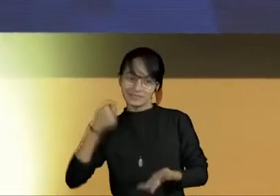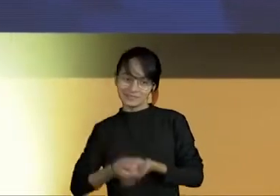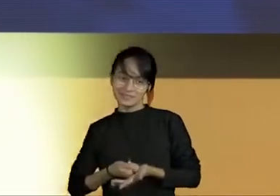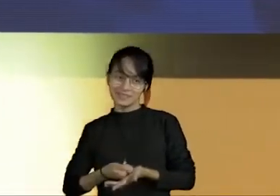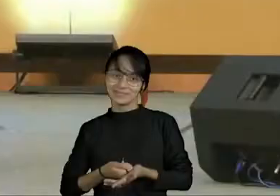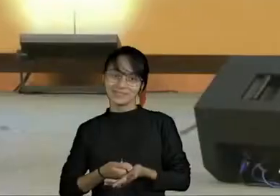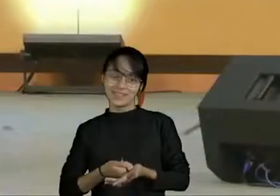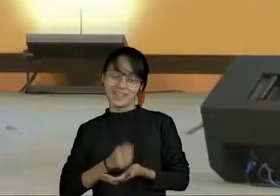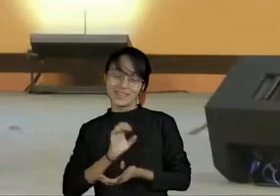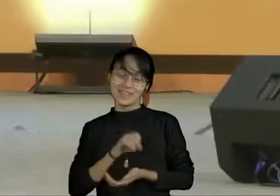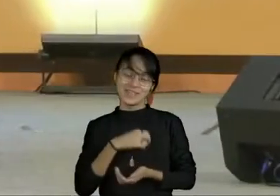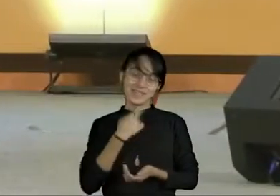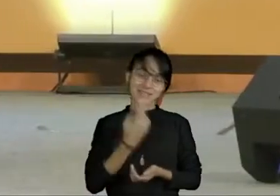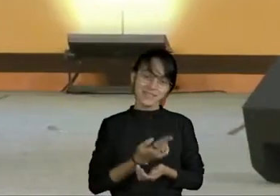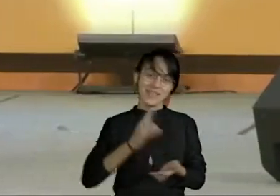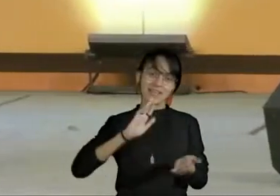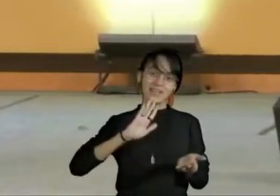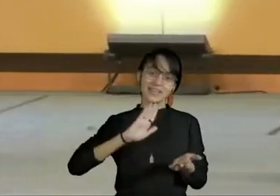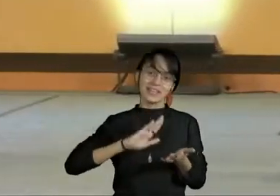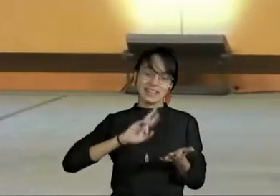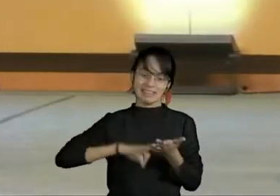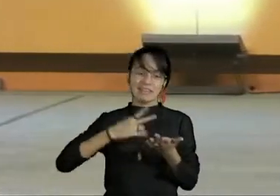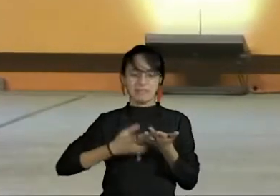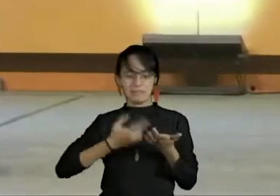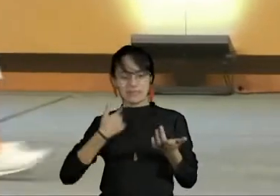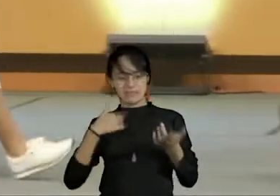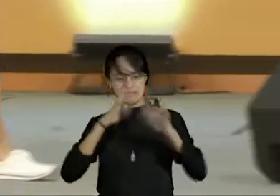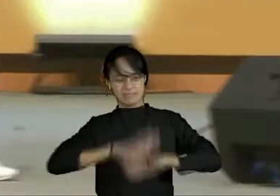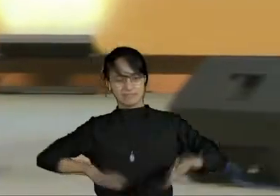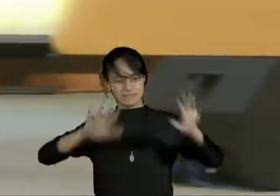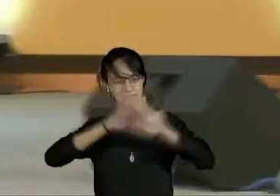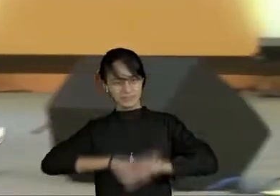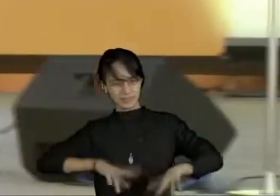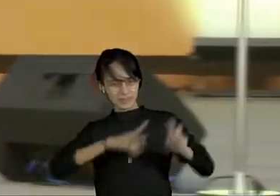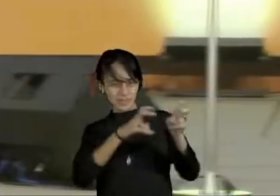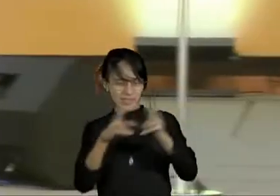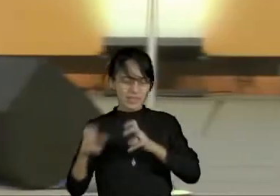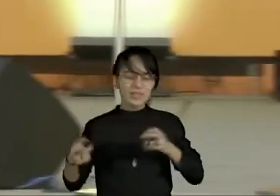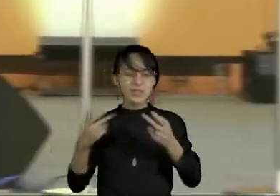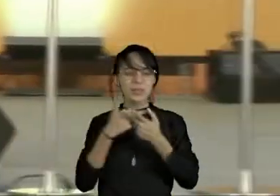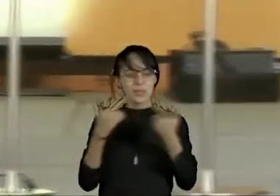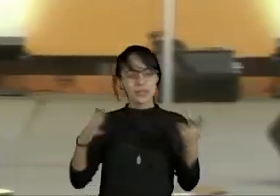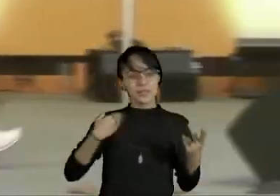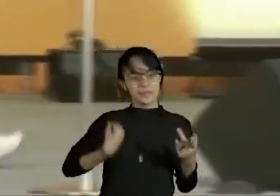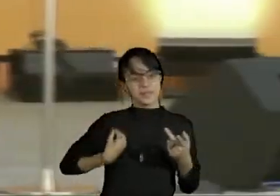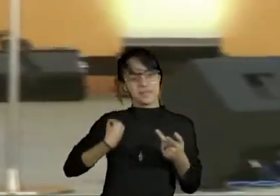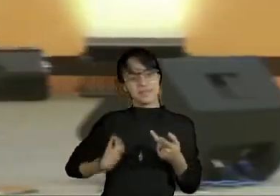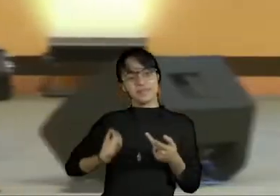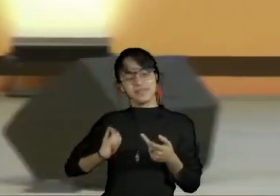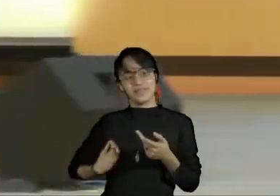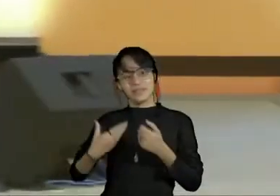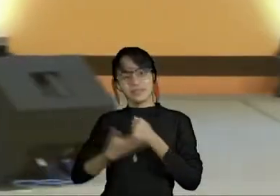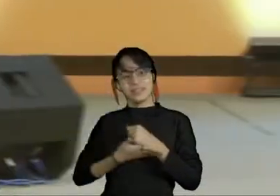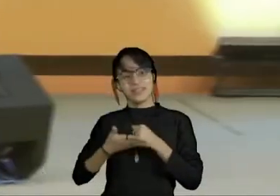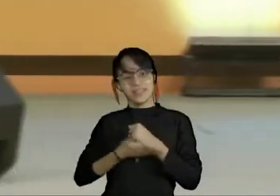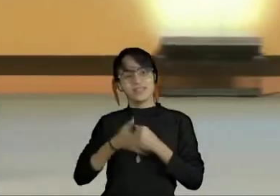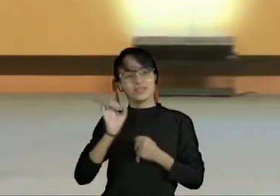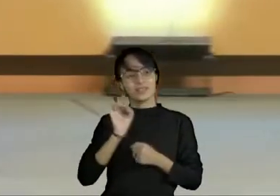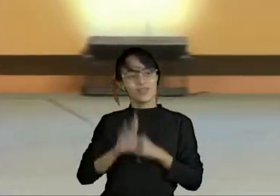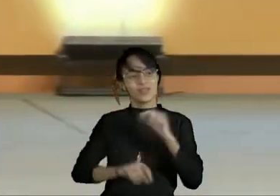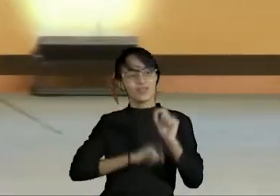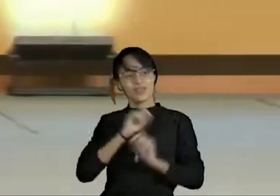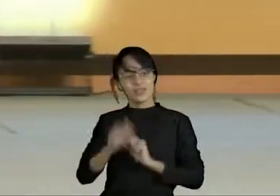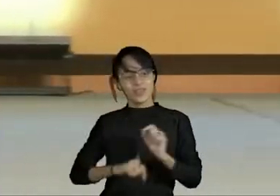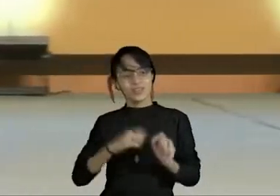se eu interpreto as circunstâncias que se movem ao redor de mim na minha vida, baseado somente naquilo